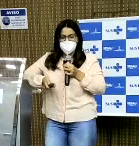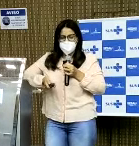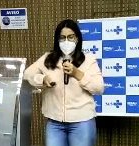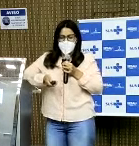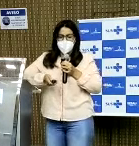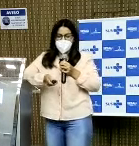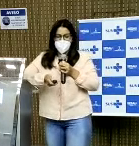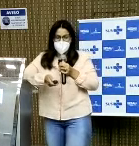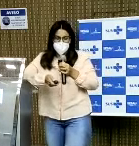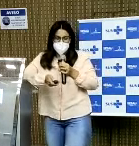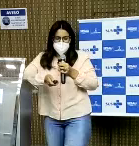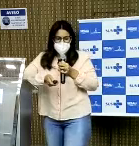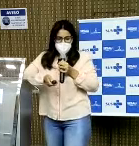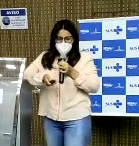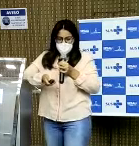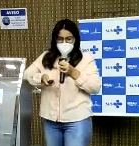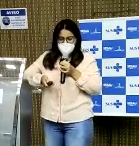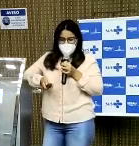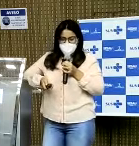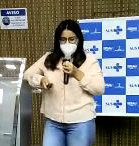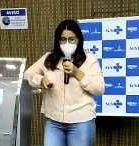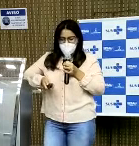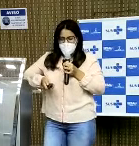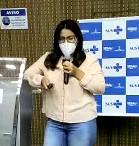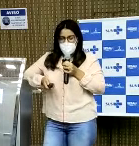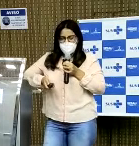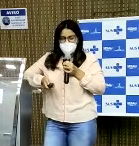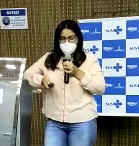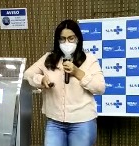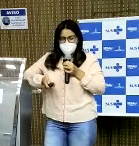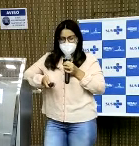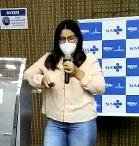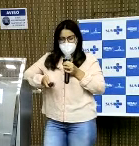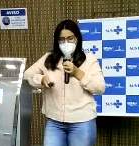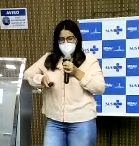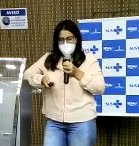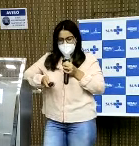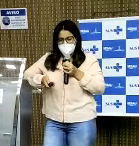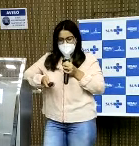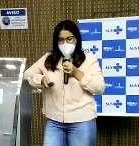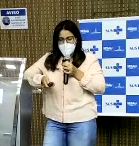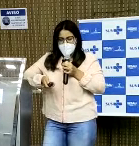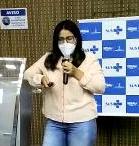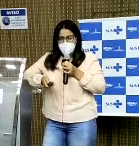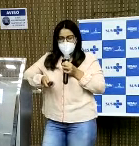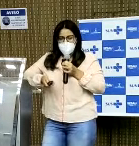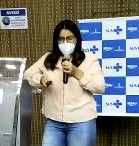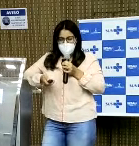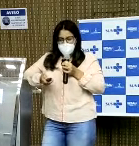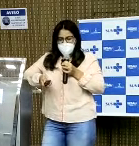anos. O parâmetro são 3 consultas por paciente cadastrado. A população são 429 crianças.